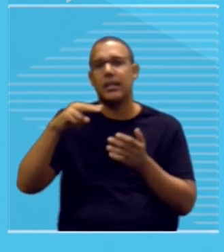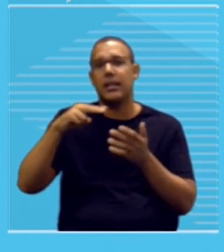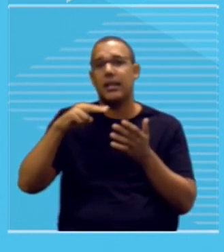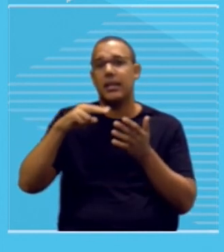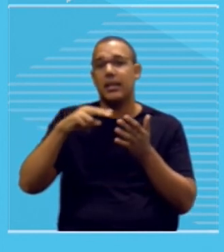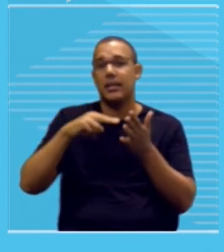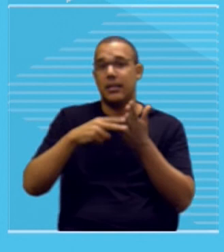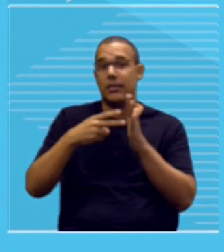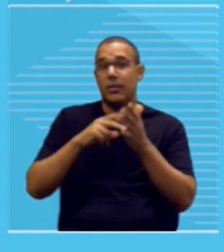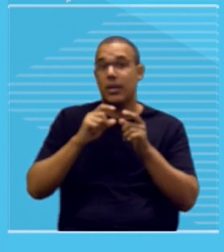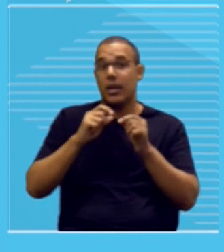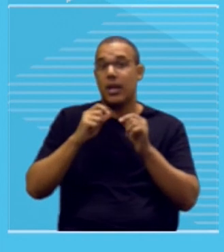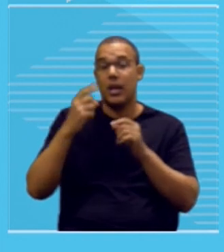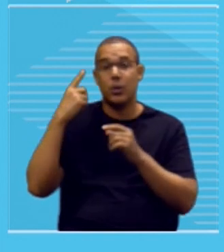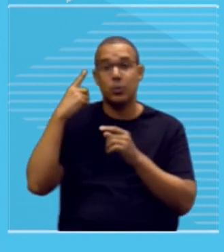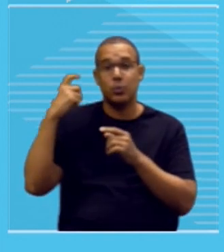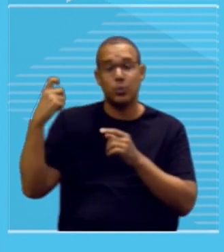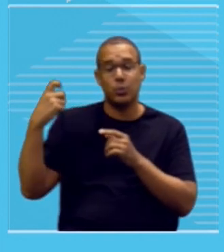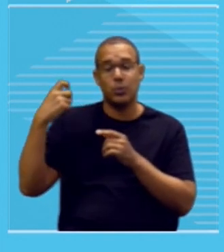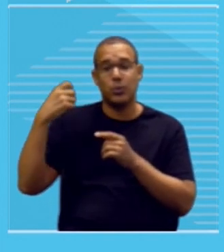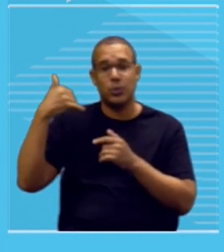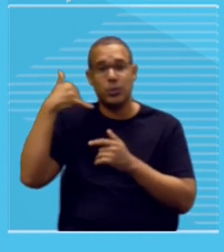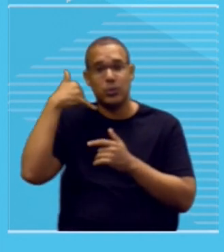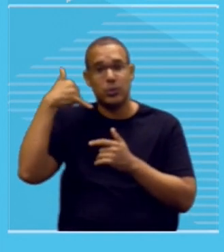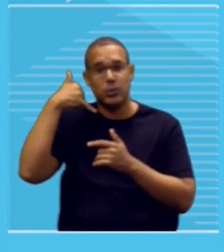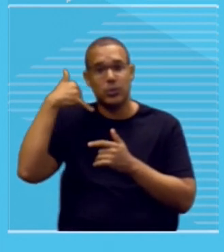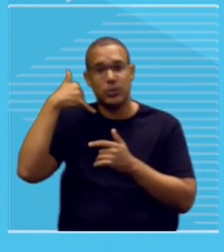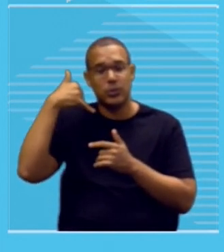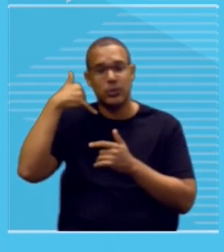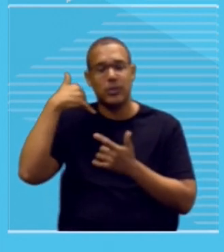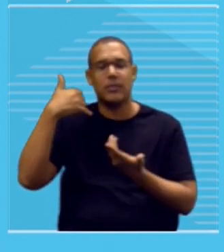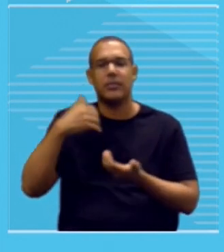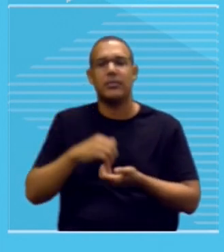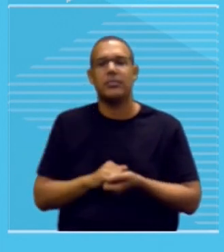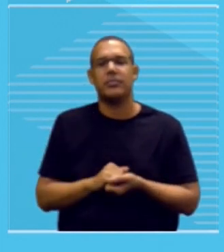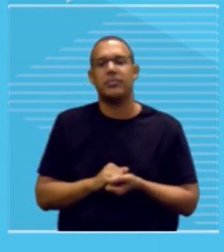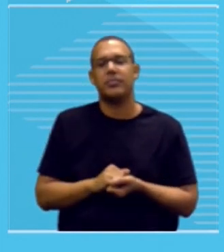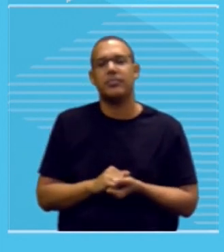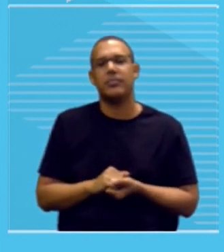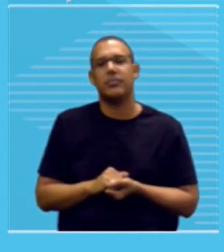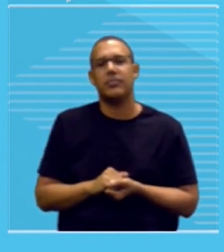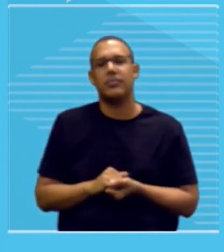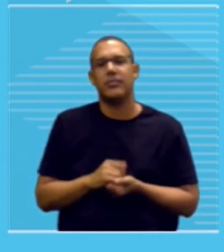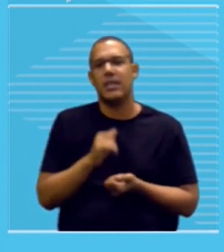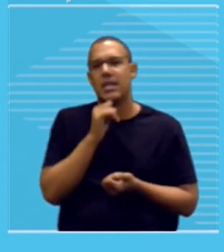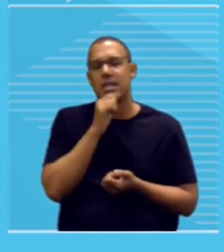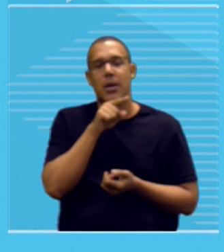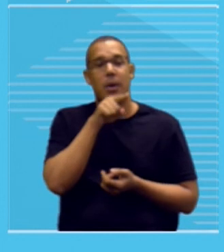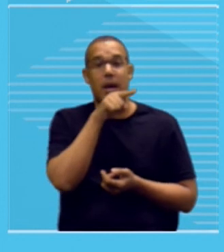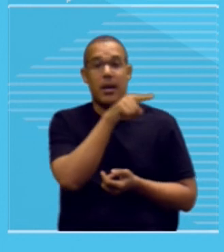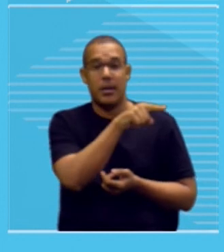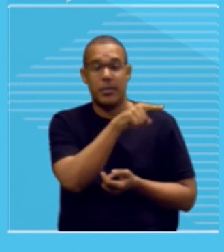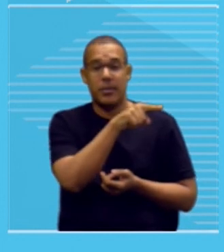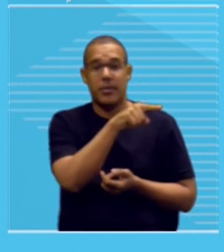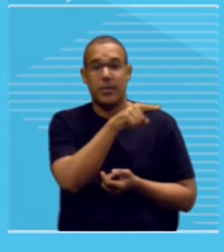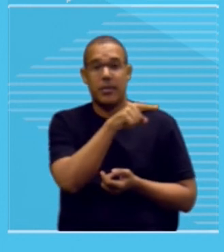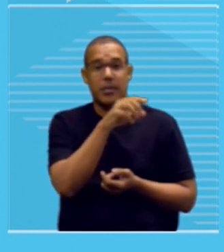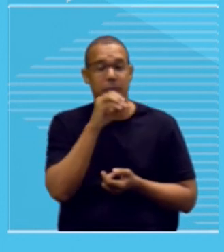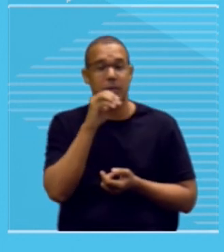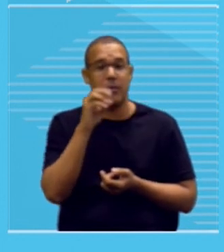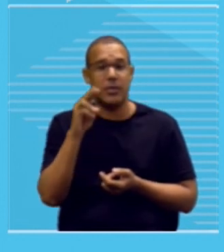simboliza na forma escrita o som que foi produzido se uma campainha toca você pode ouvir